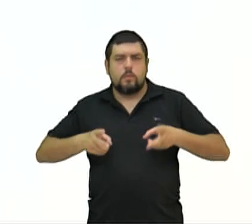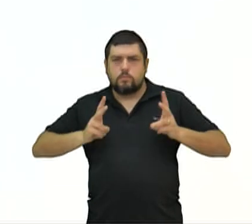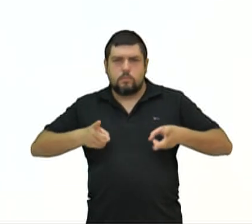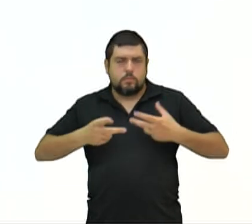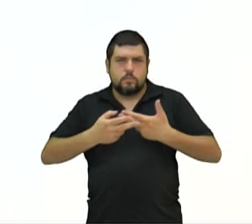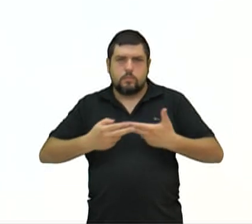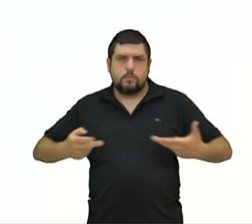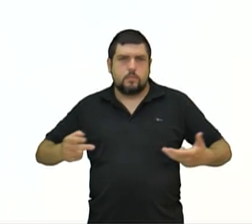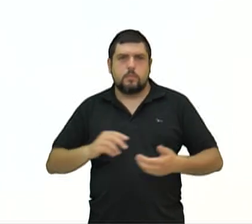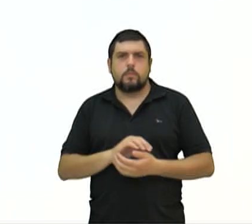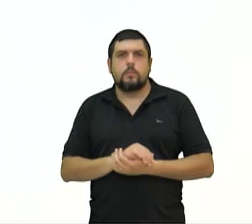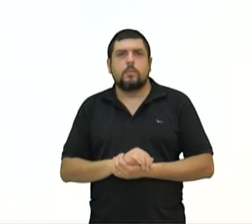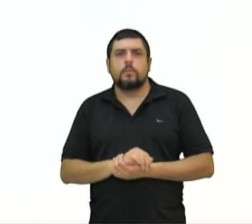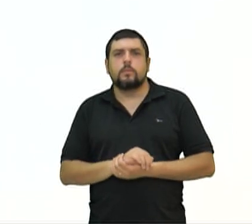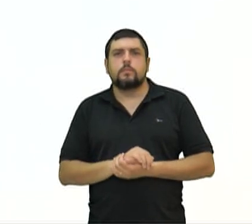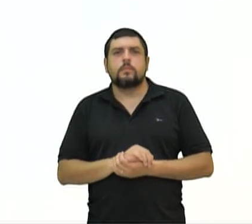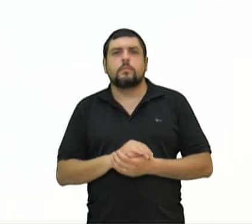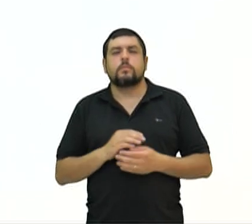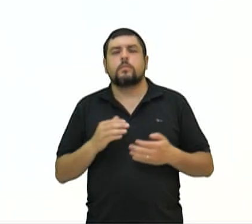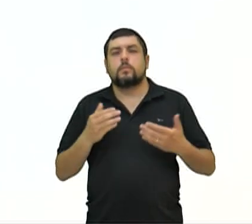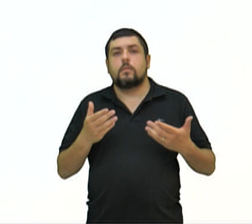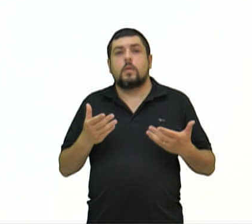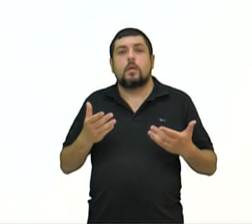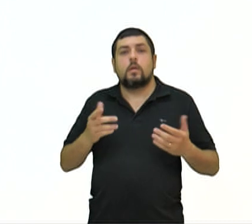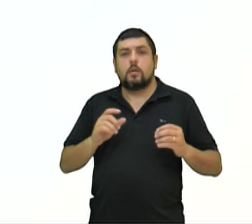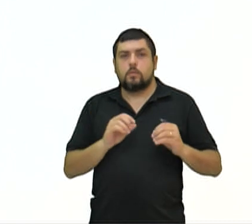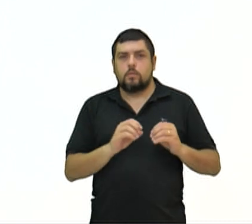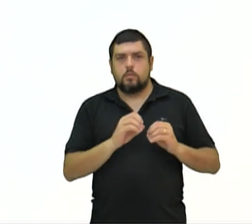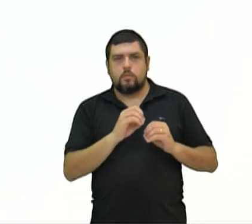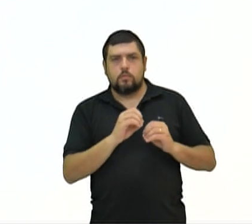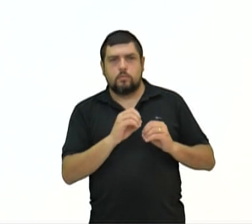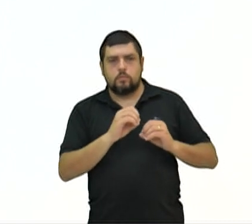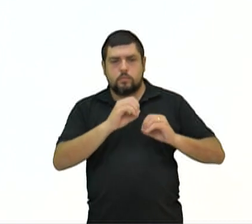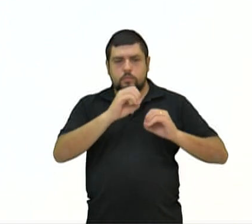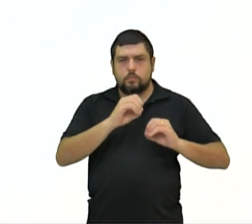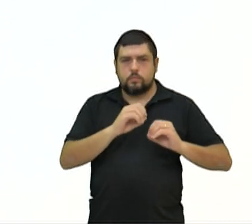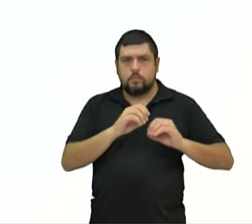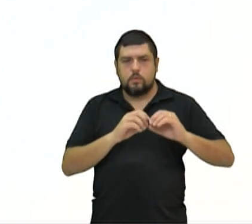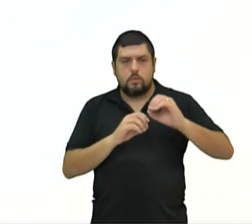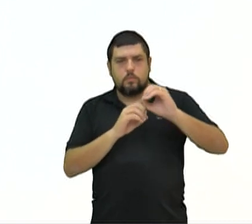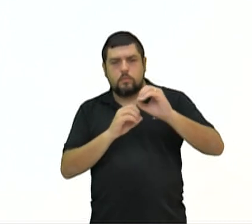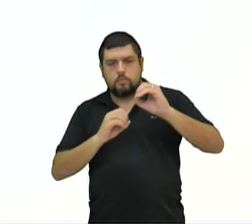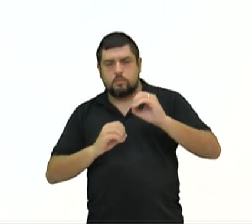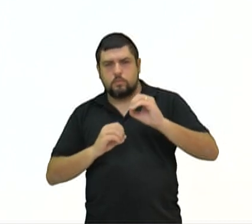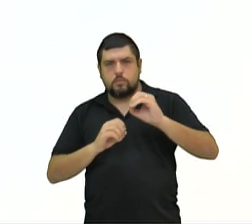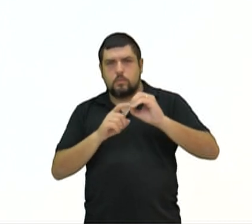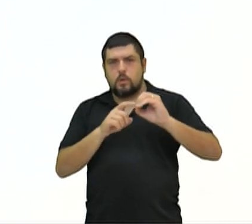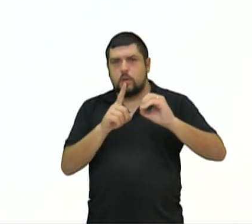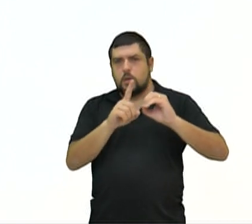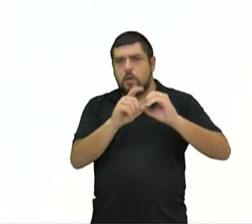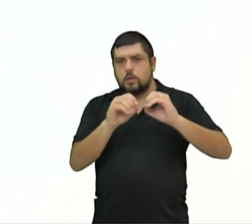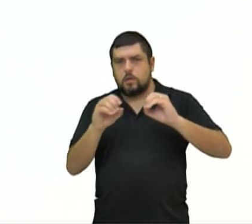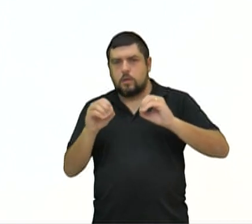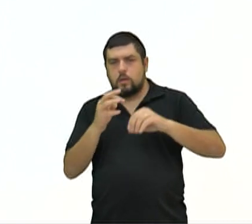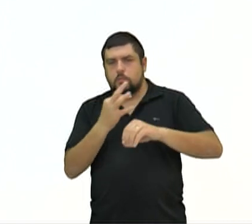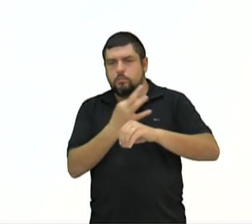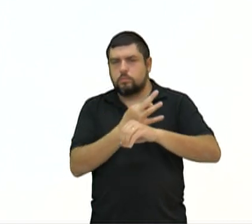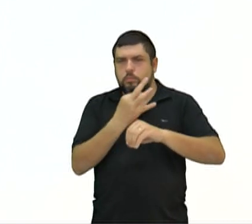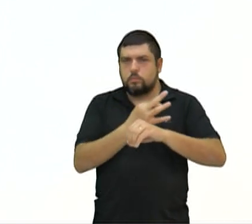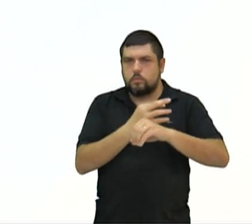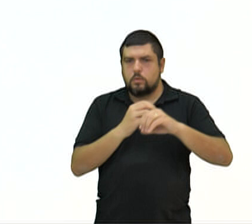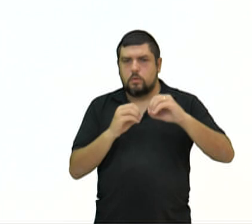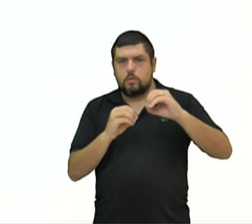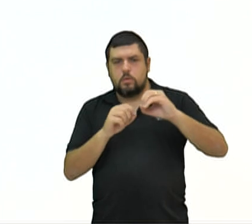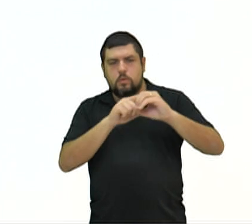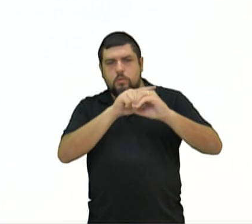ter que essa polia aqui está suportando 100 newtons, certo? E essa polia, novamente, vai passar uma segunda